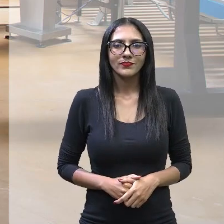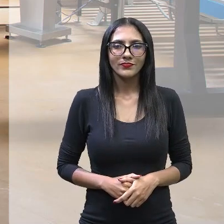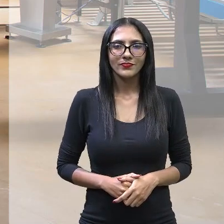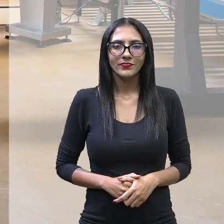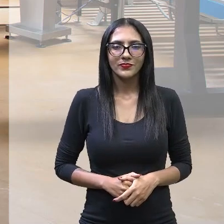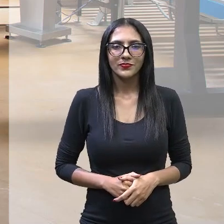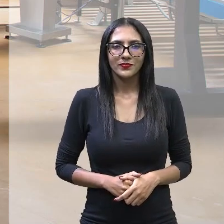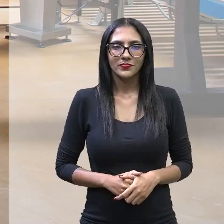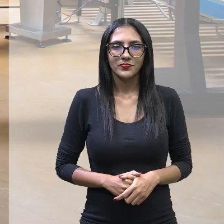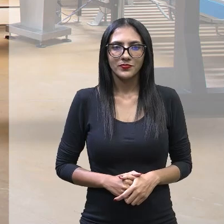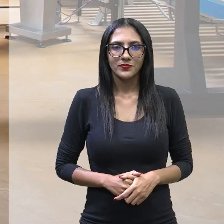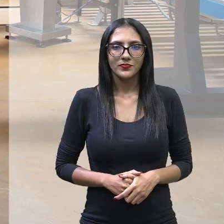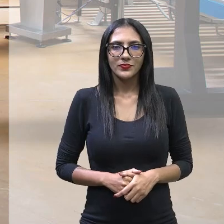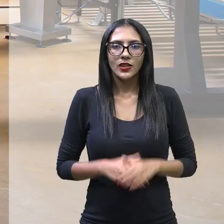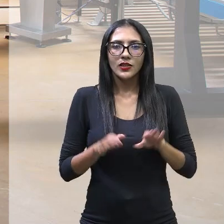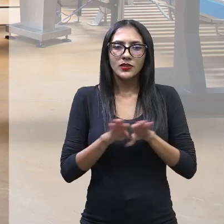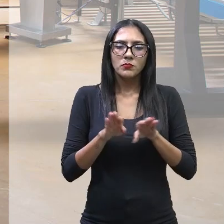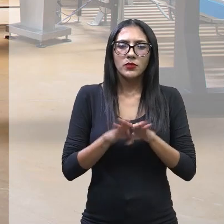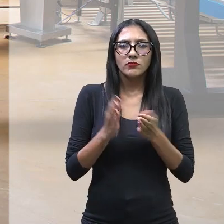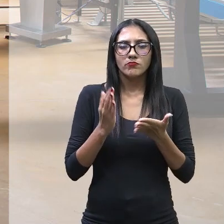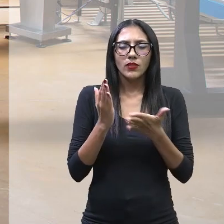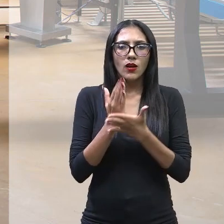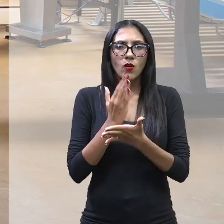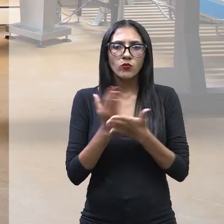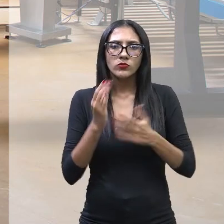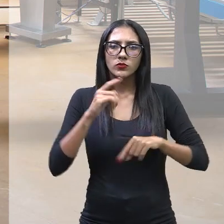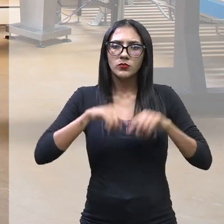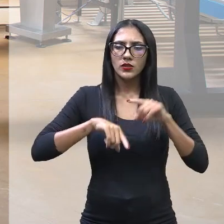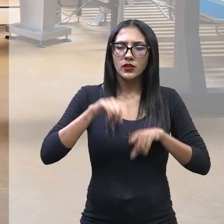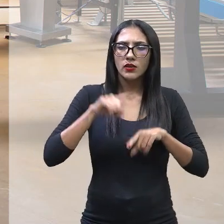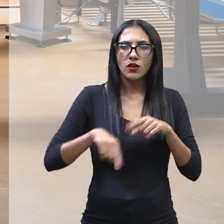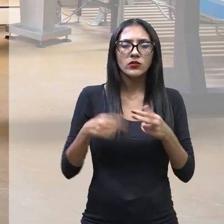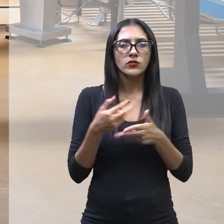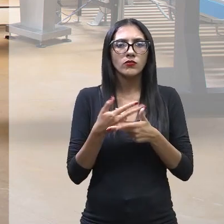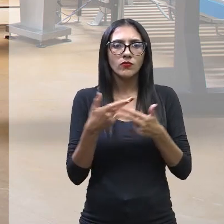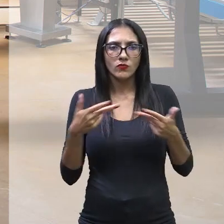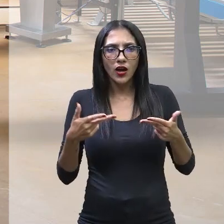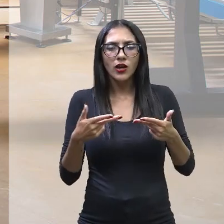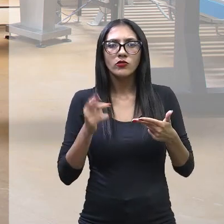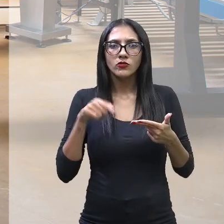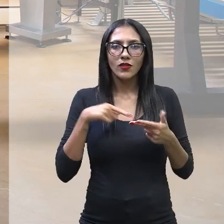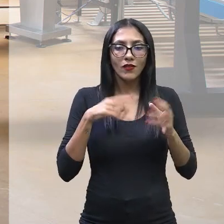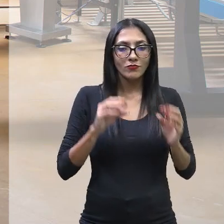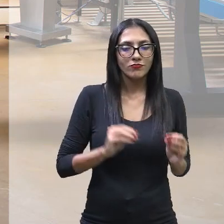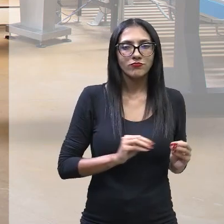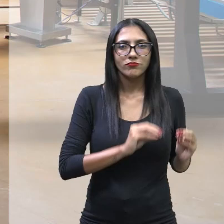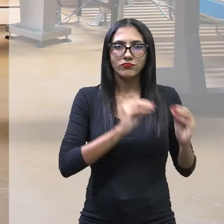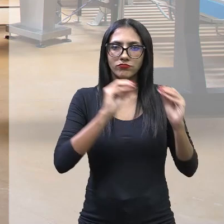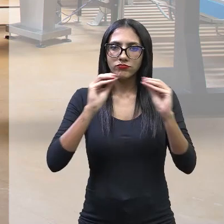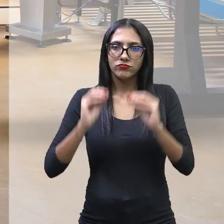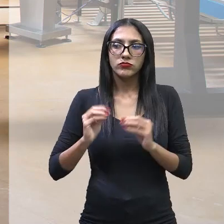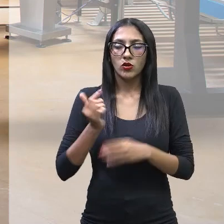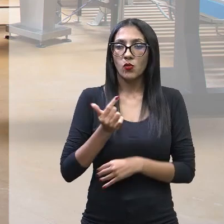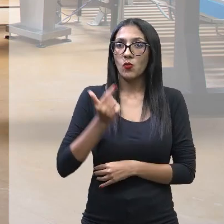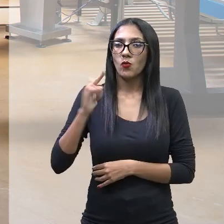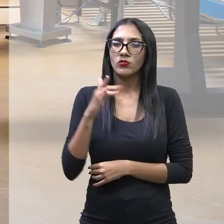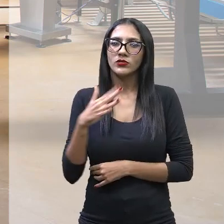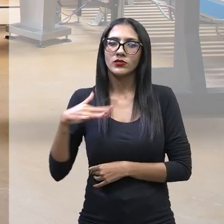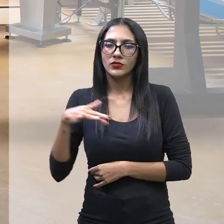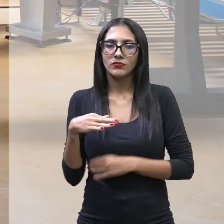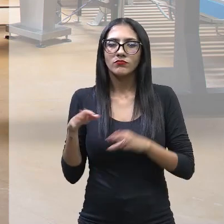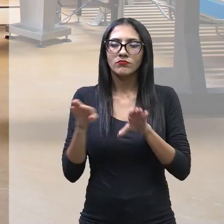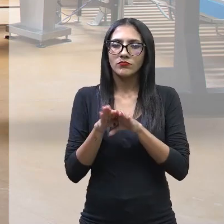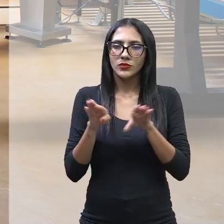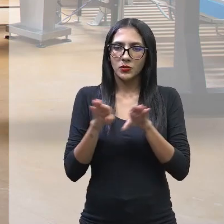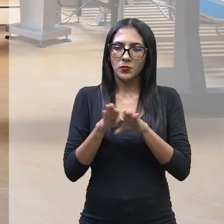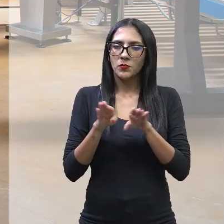ali alguns produtos, né, produzidos nessas indústrias seguem para a próxima ocupação ali, que pode ser ocupada por